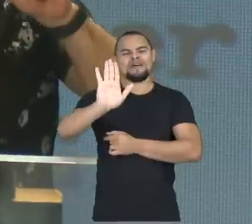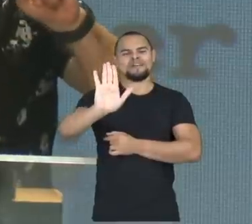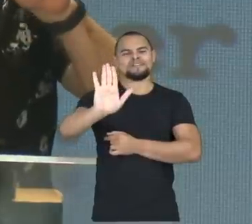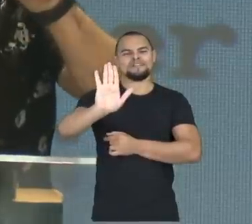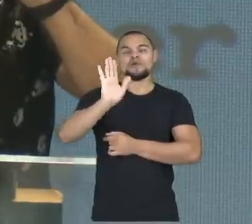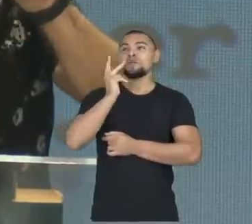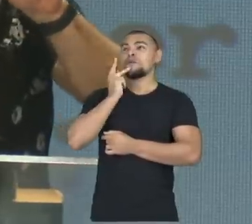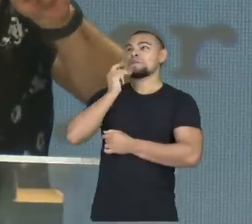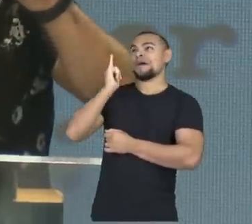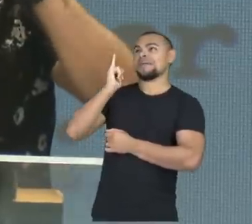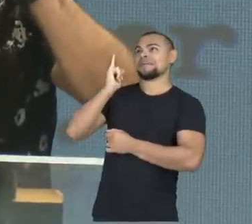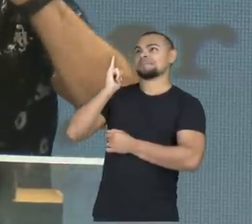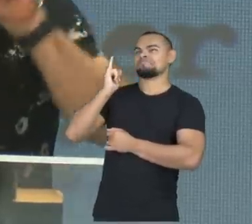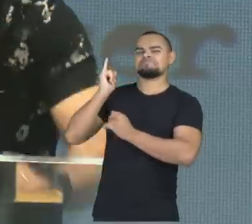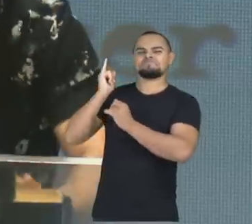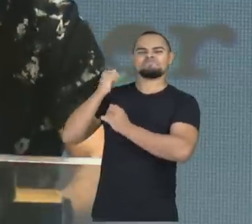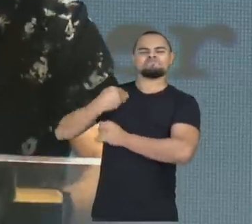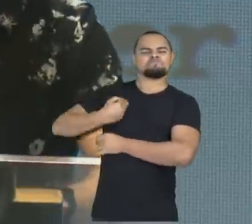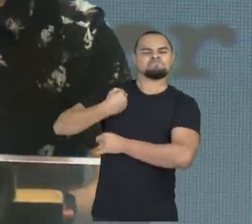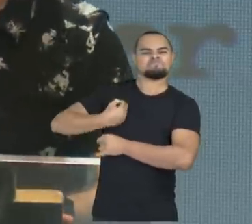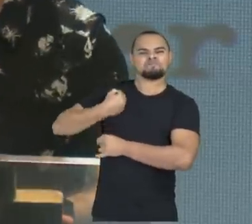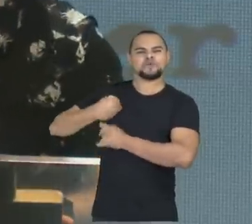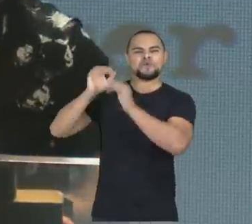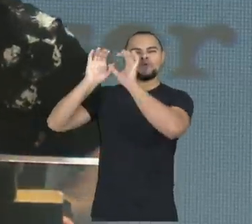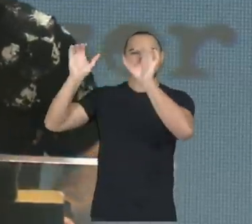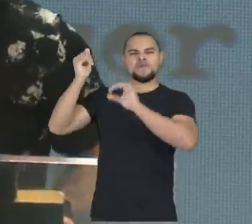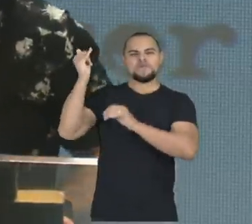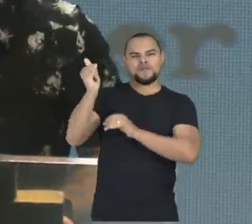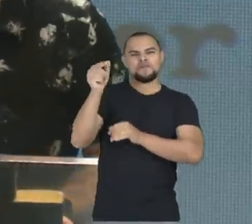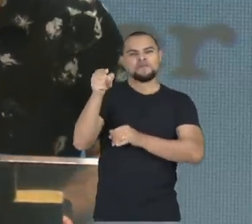meu Pai que está nos céus.